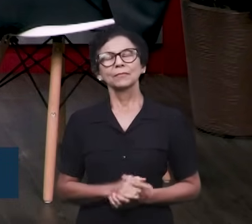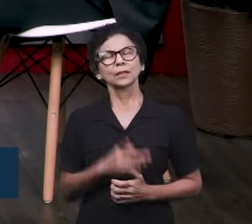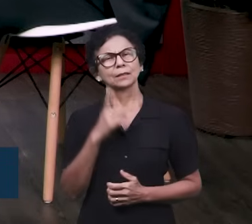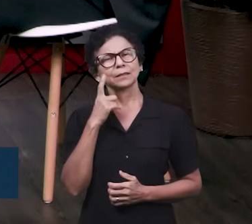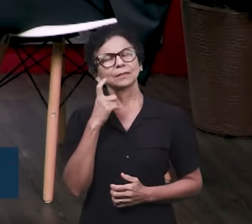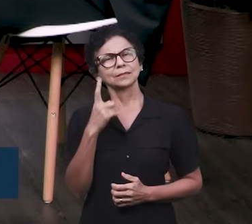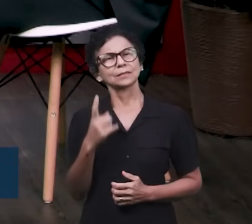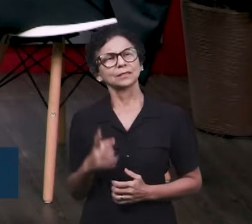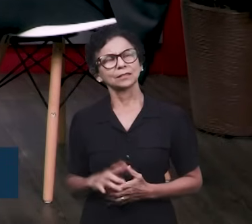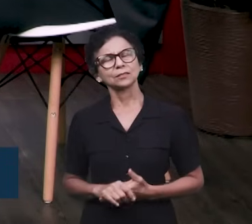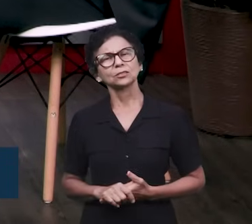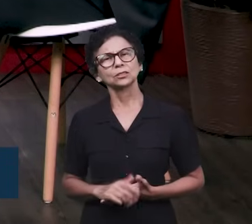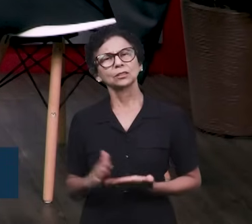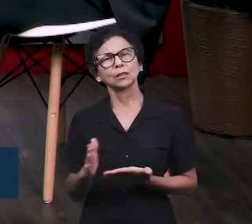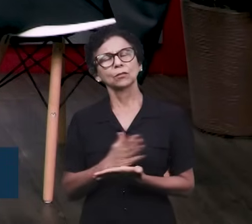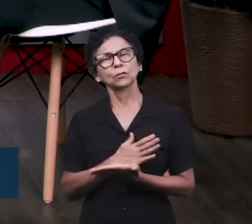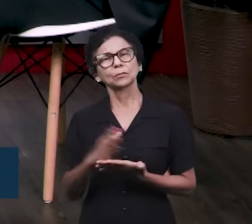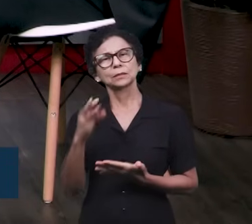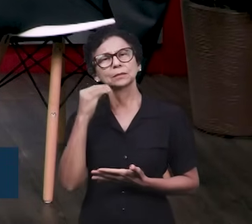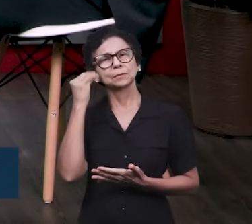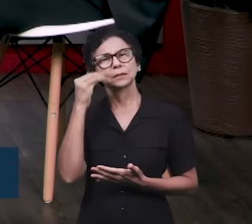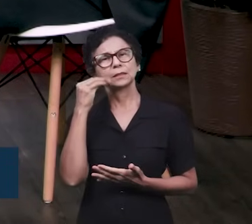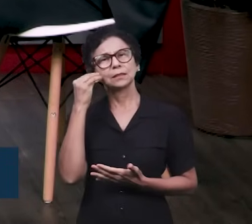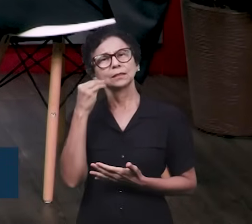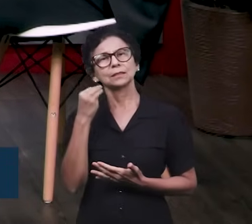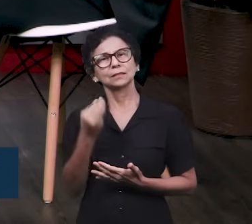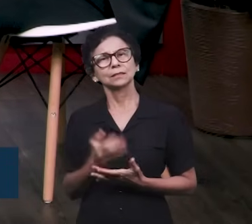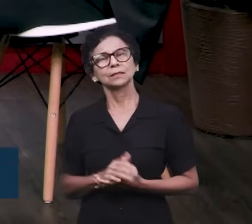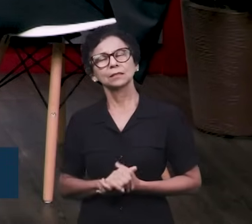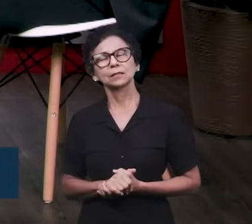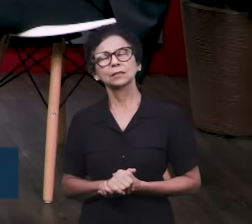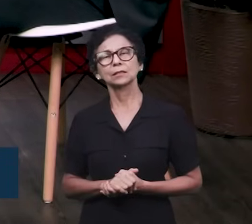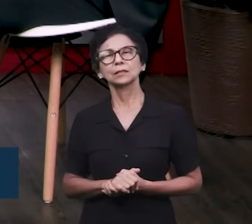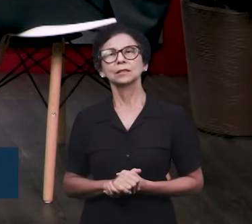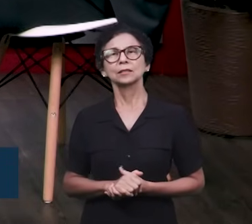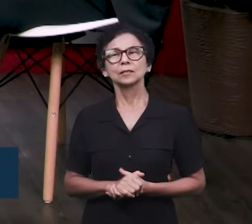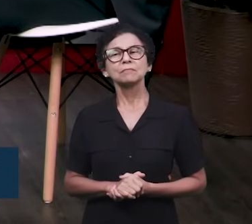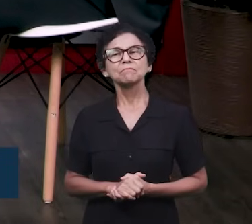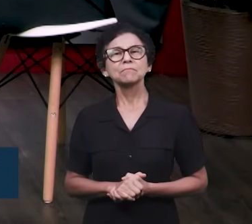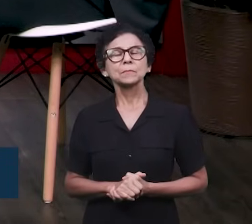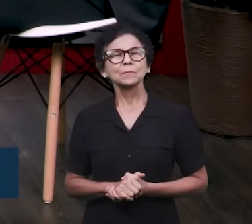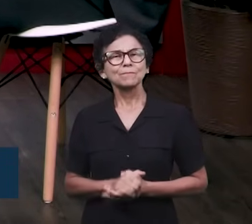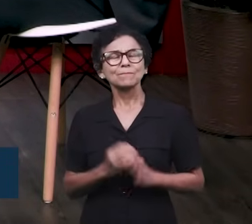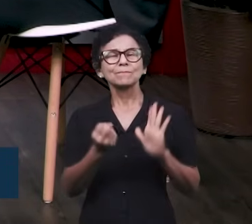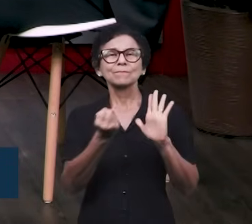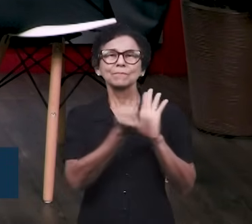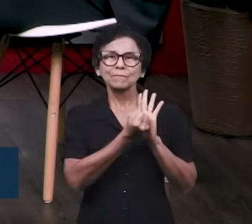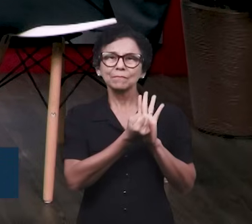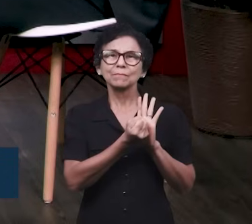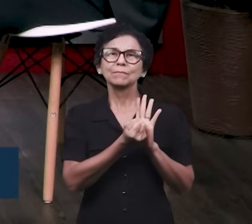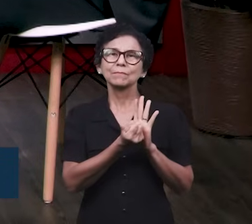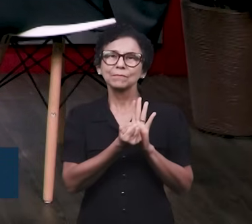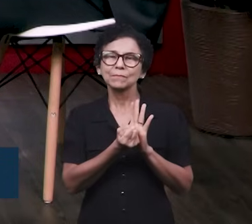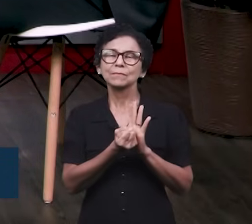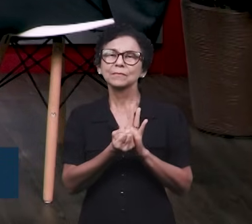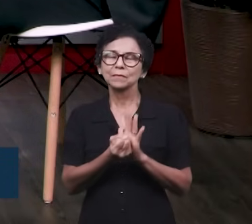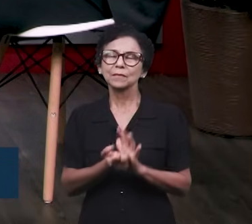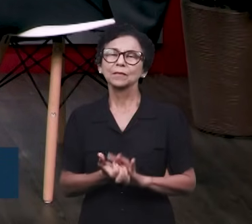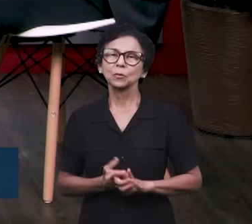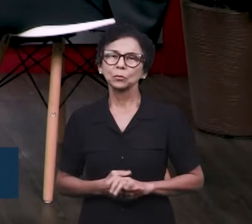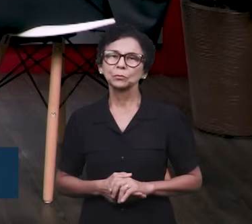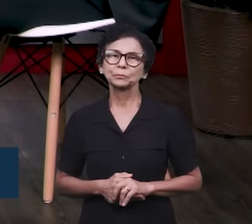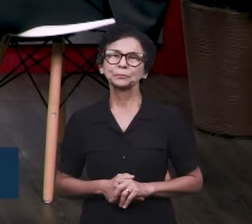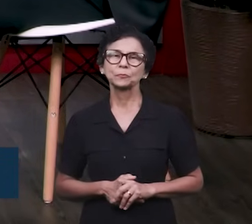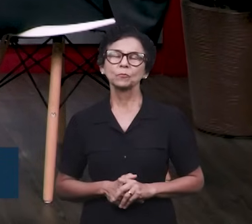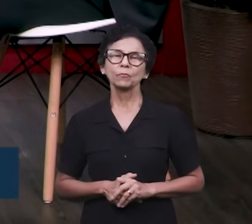algumas experiências que foi realmente marcante, né, naquele momento, e aquele